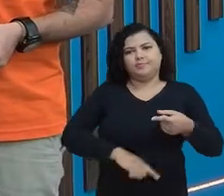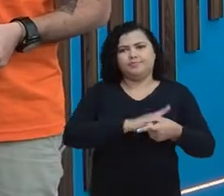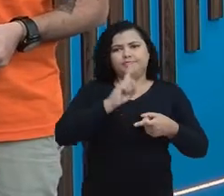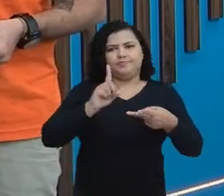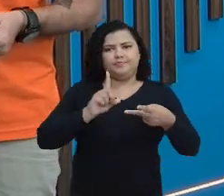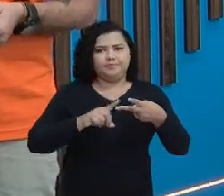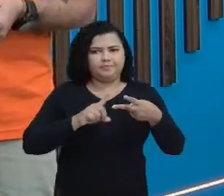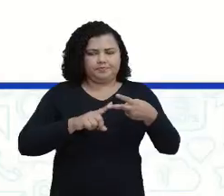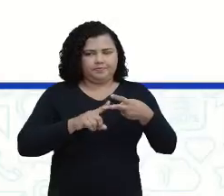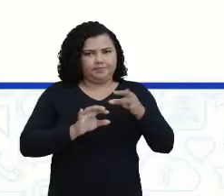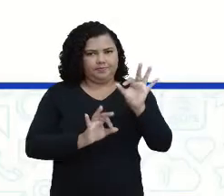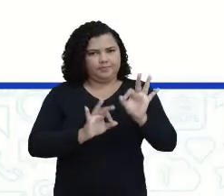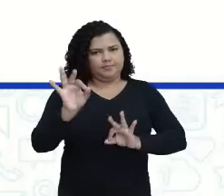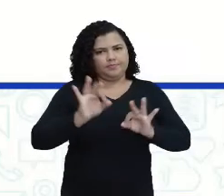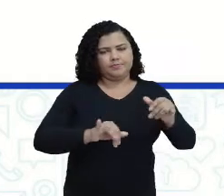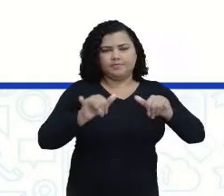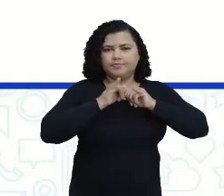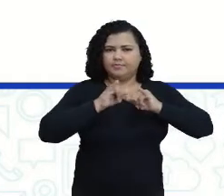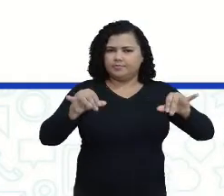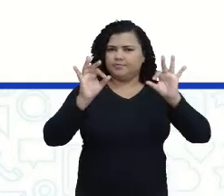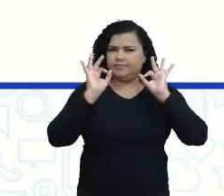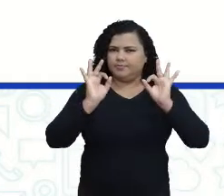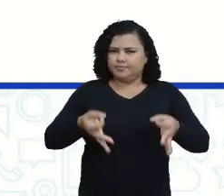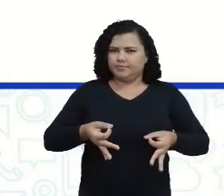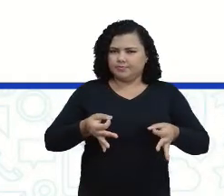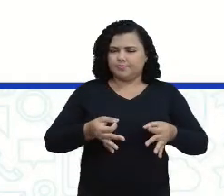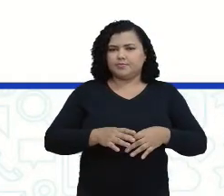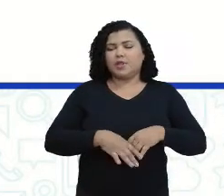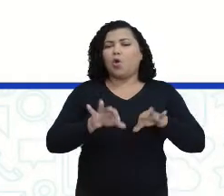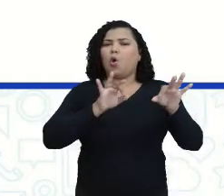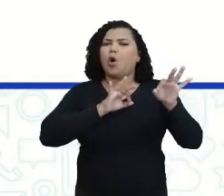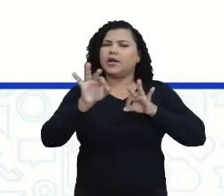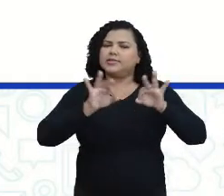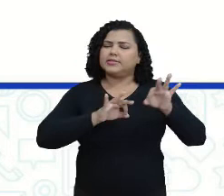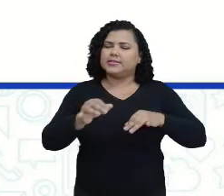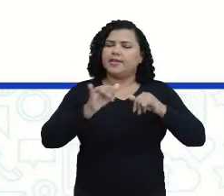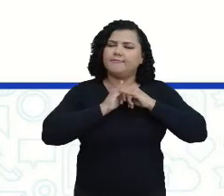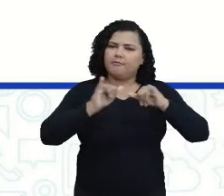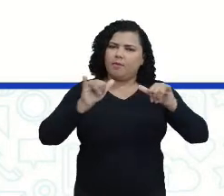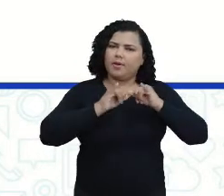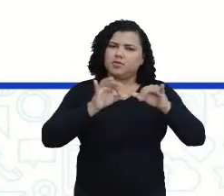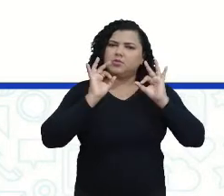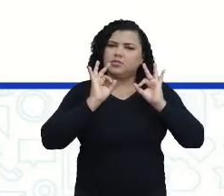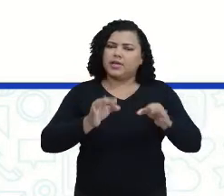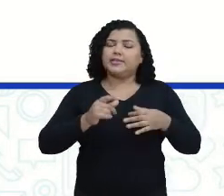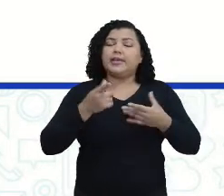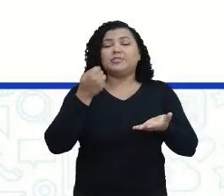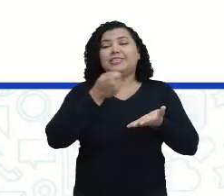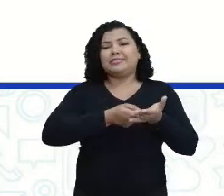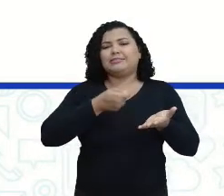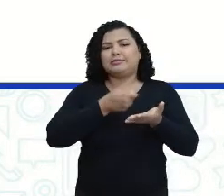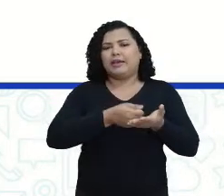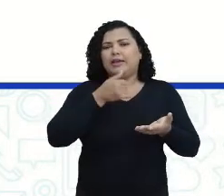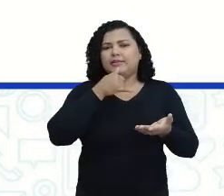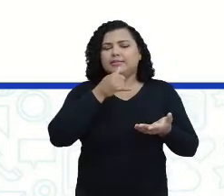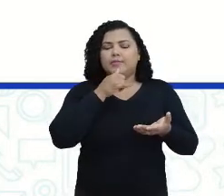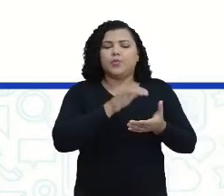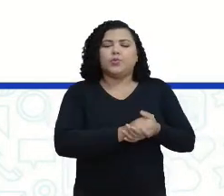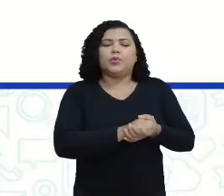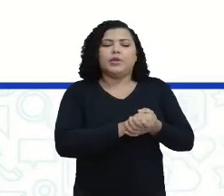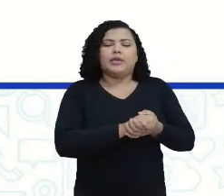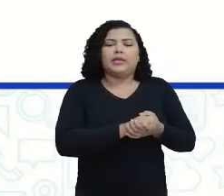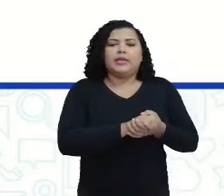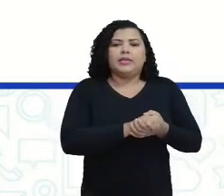eu diria que é organizar as informações. A organização das informações é você tentar pegar essa situação